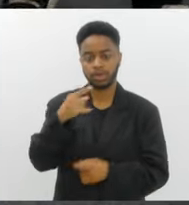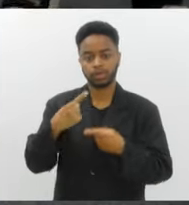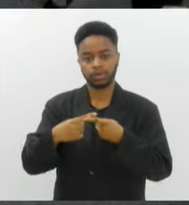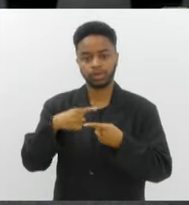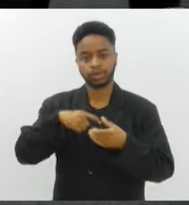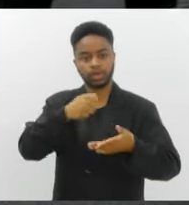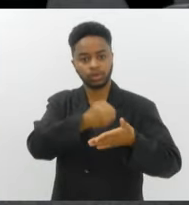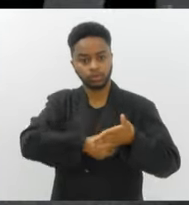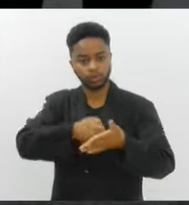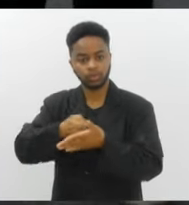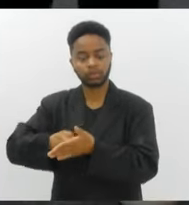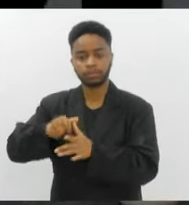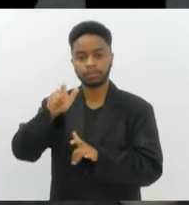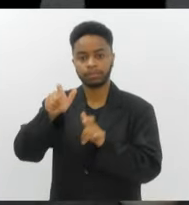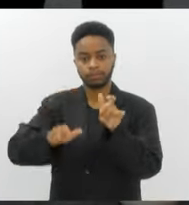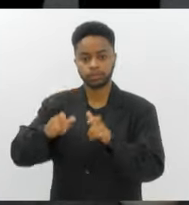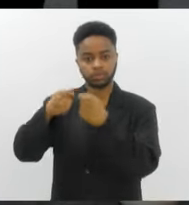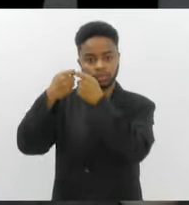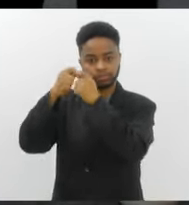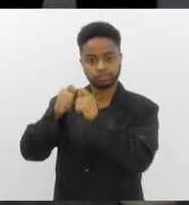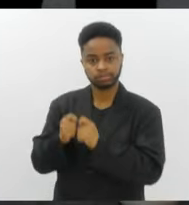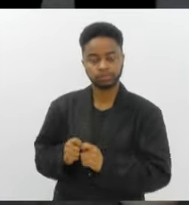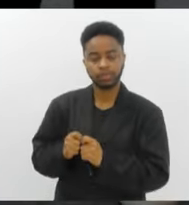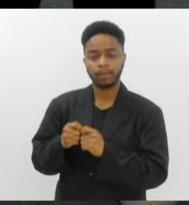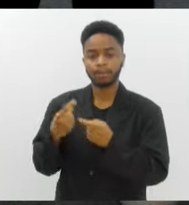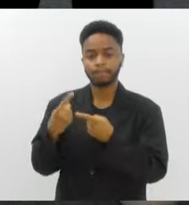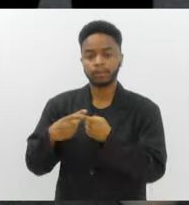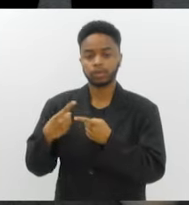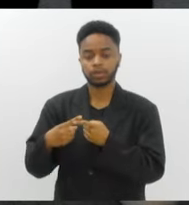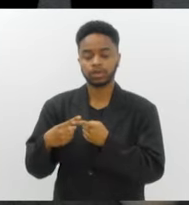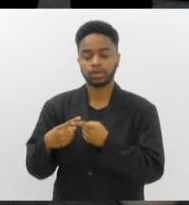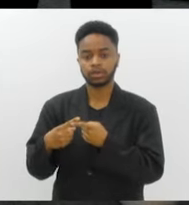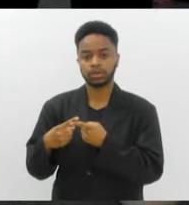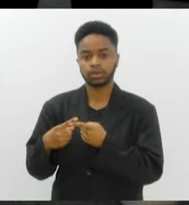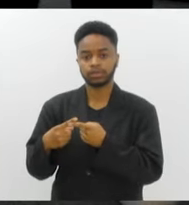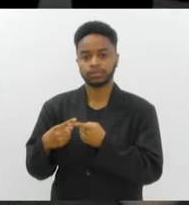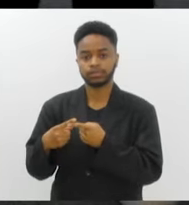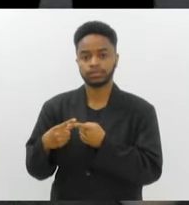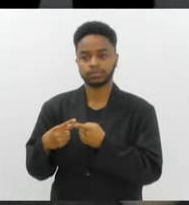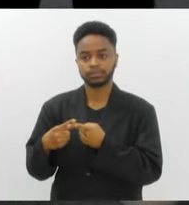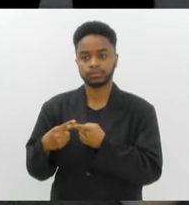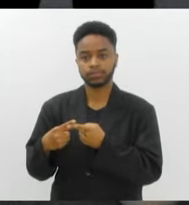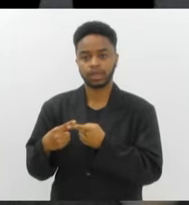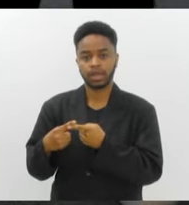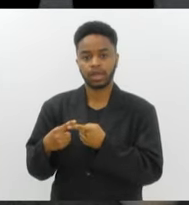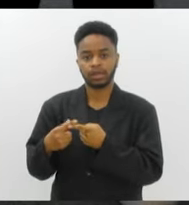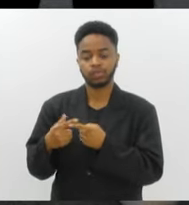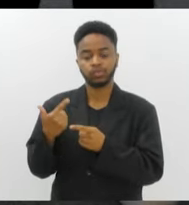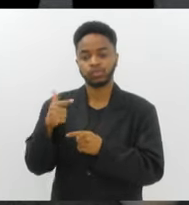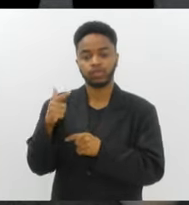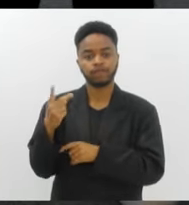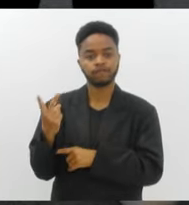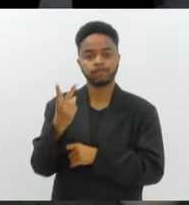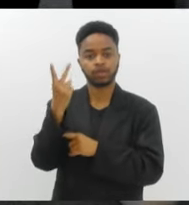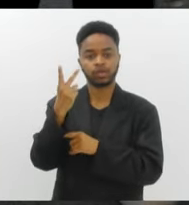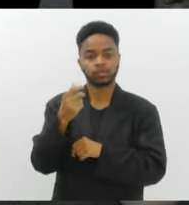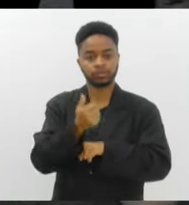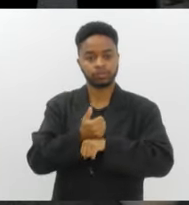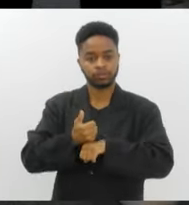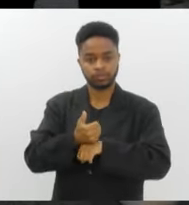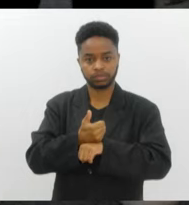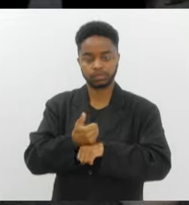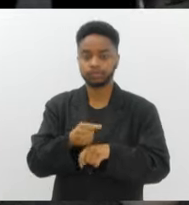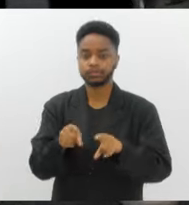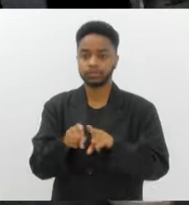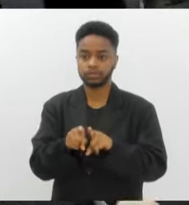luta das pessoas transistas que vêm aí tendo o não reconhecimento enquanto profissionais e